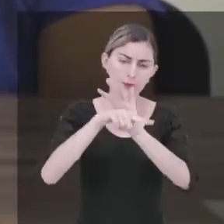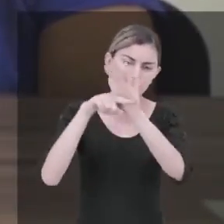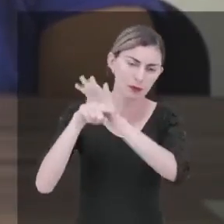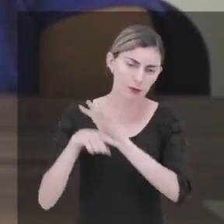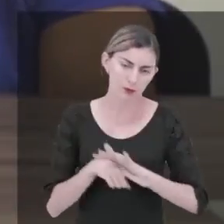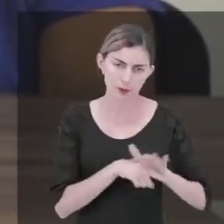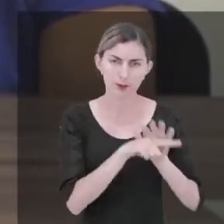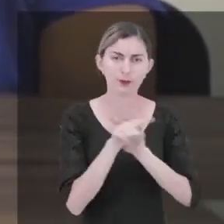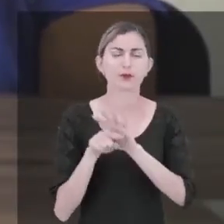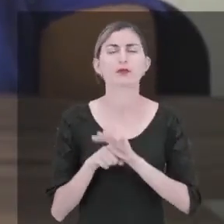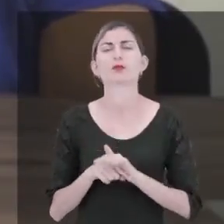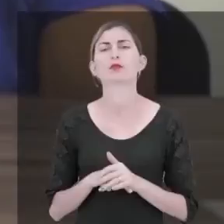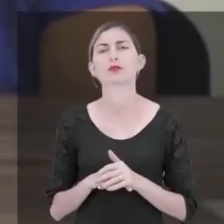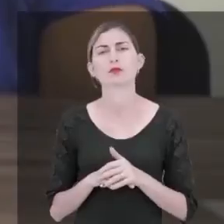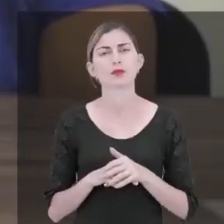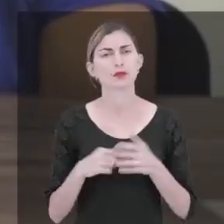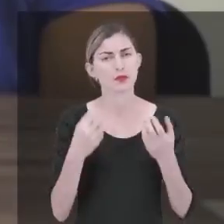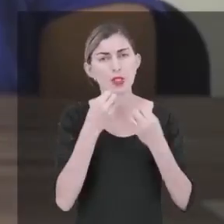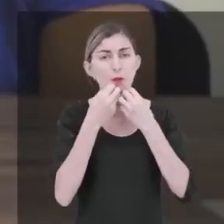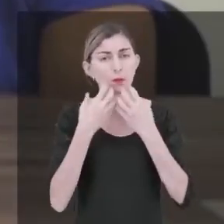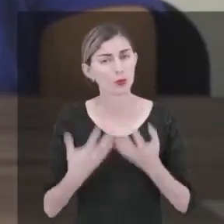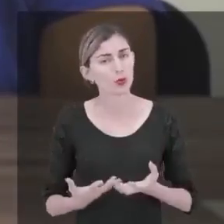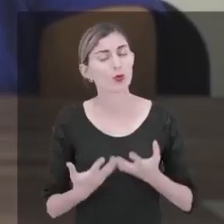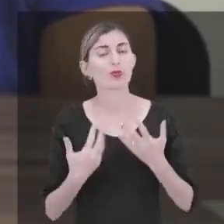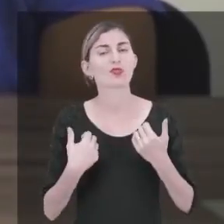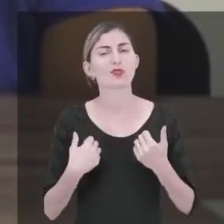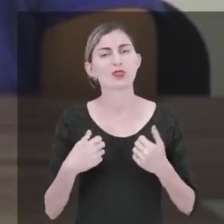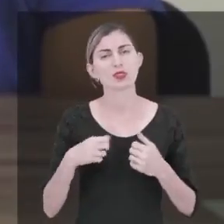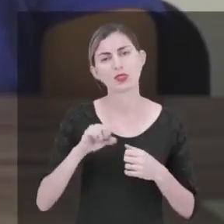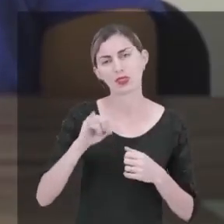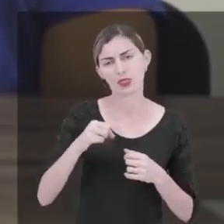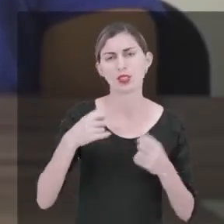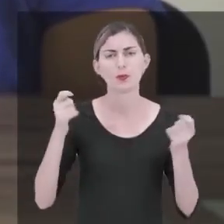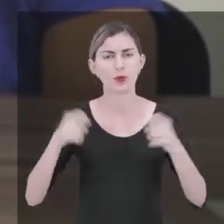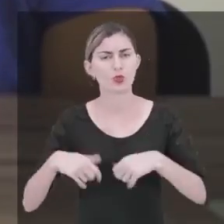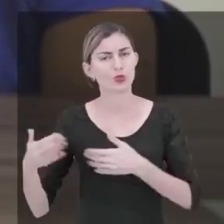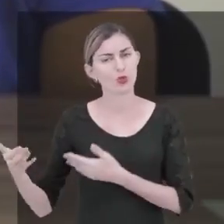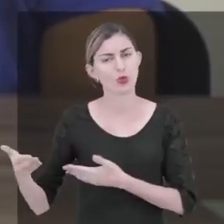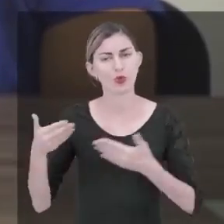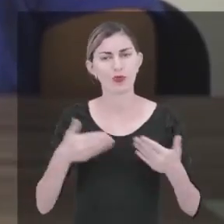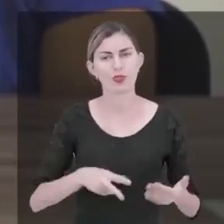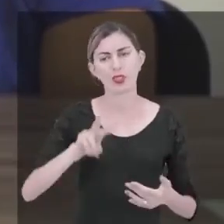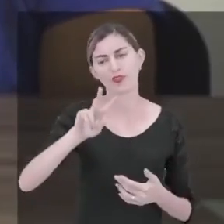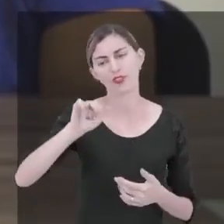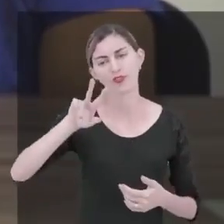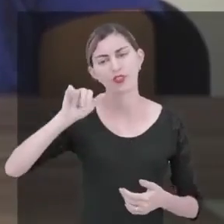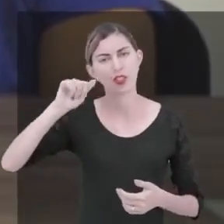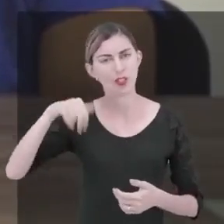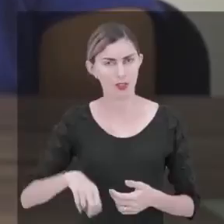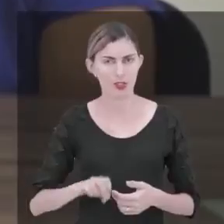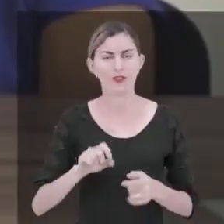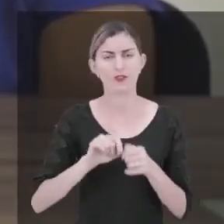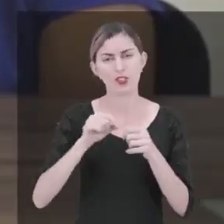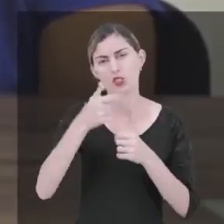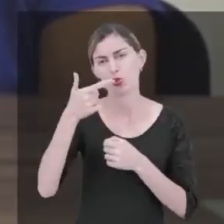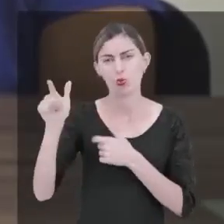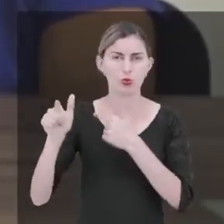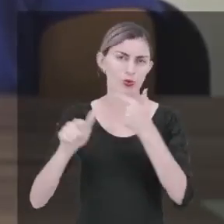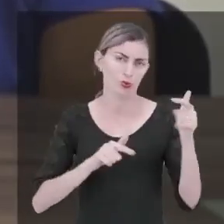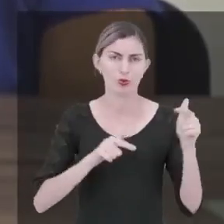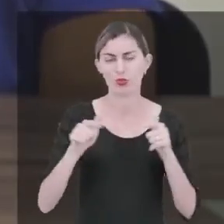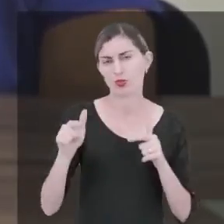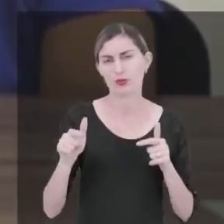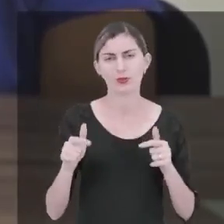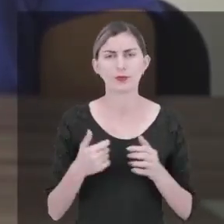façam pesquisas. Que bom será que possamos convidar a Viviane Braga para fazer